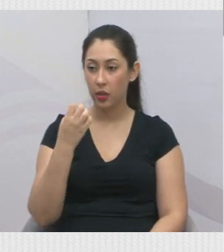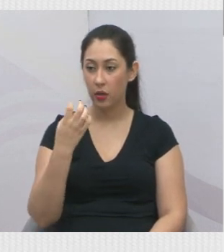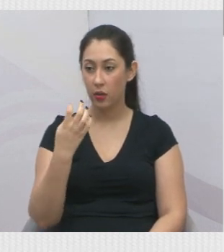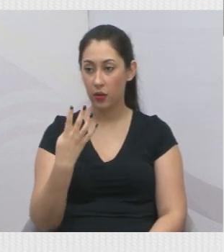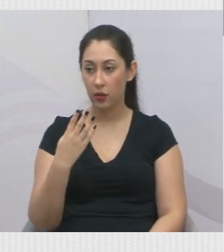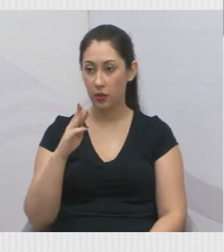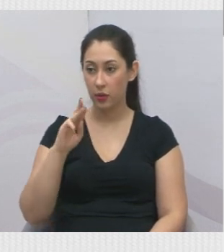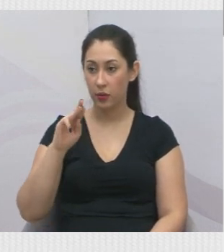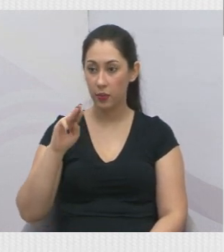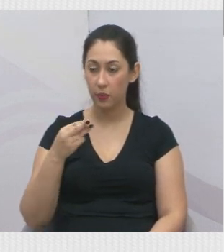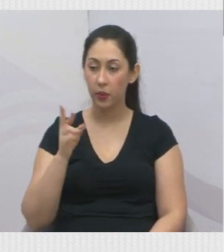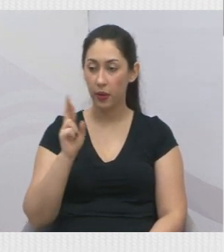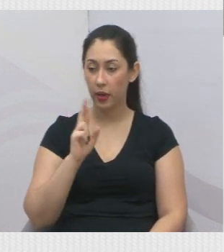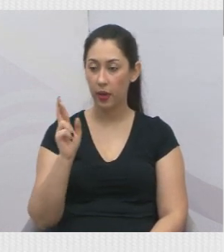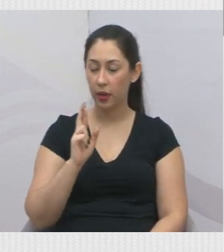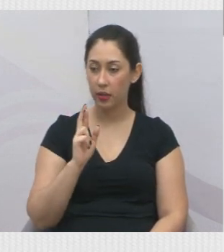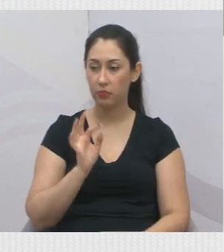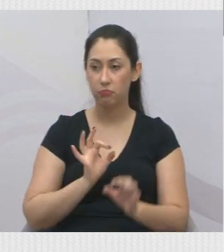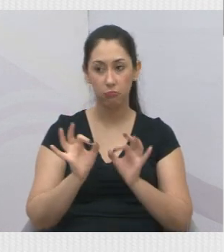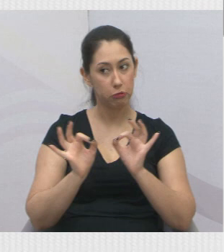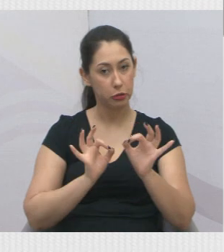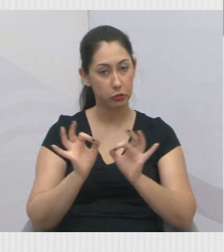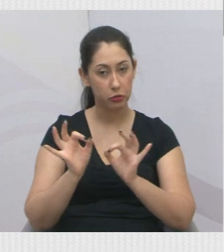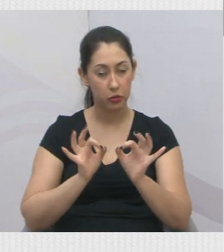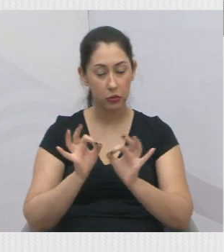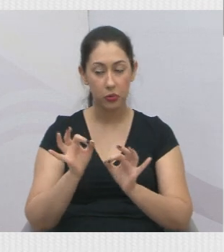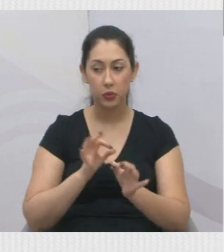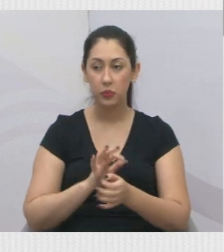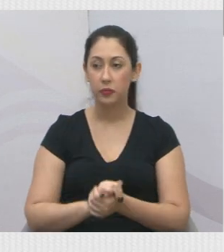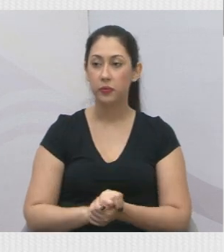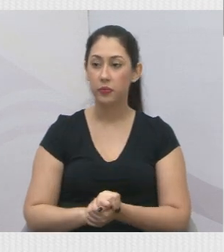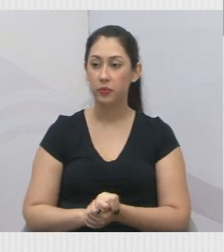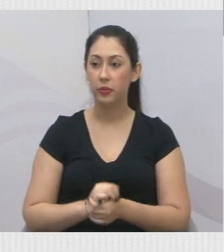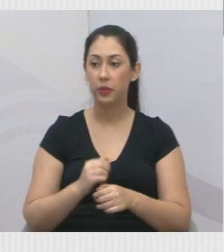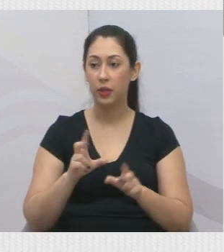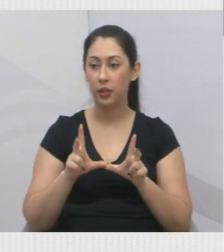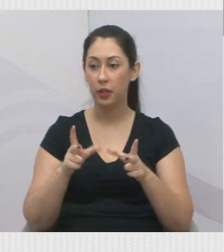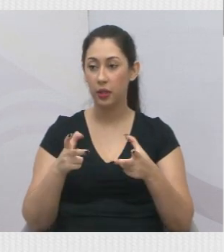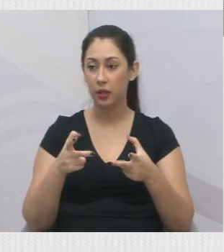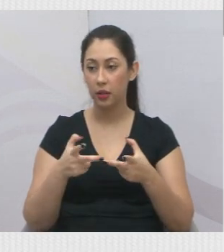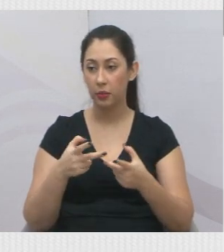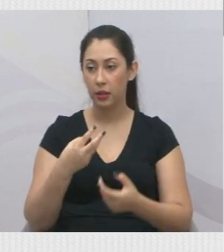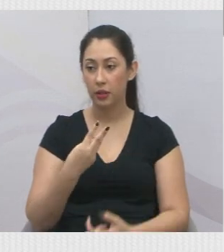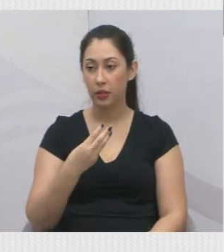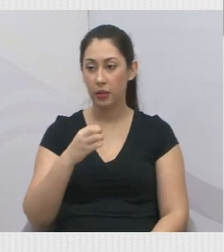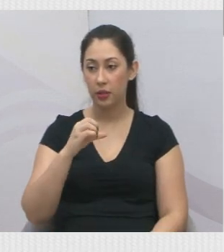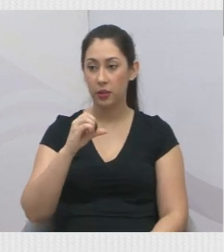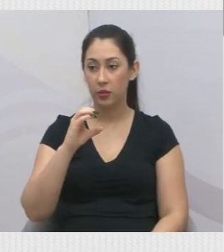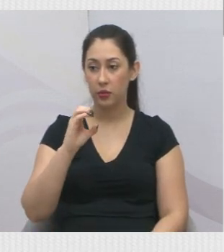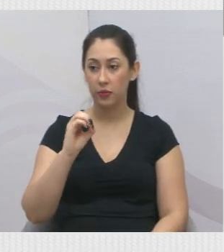R$ 108.984.645 previsto como empenhos não processados, e essa casa